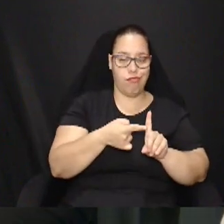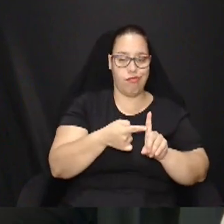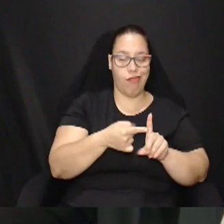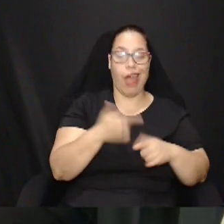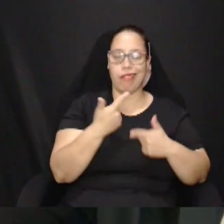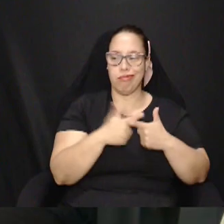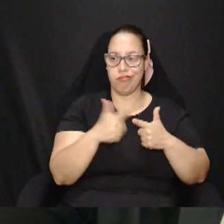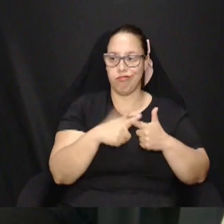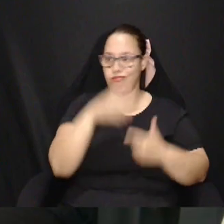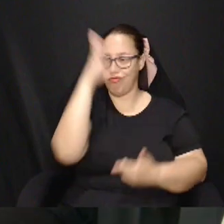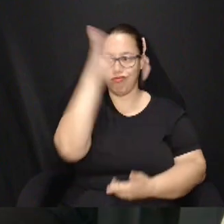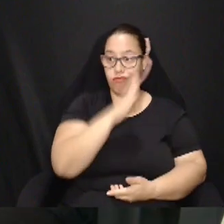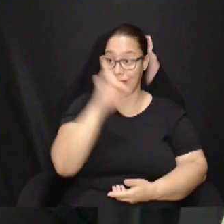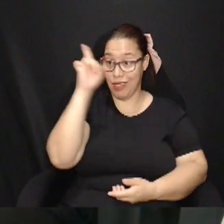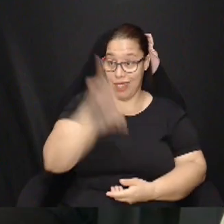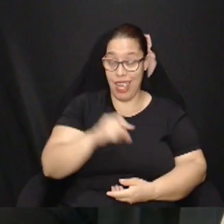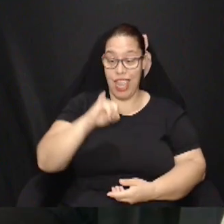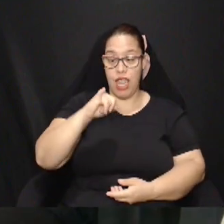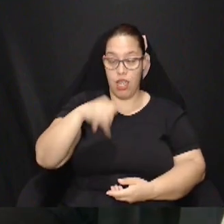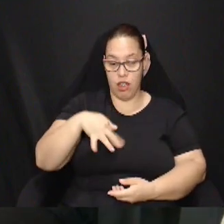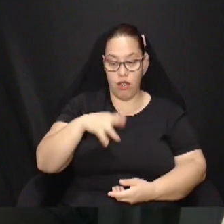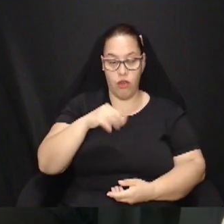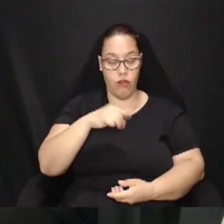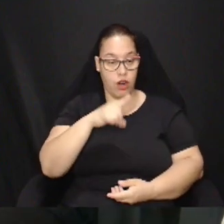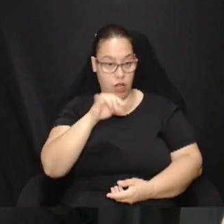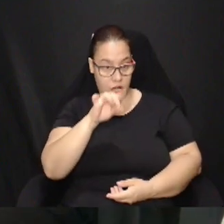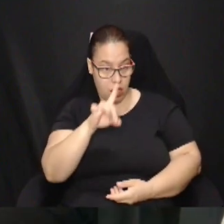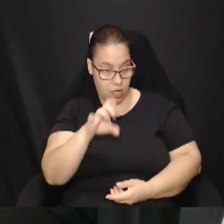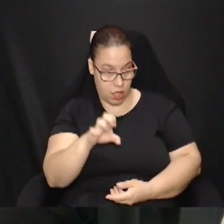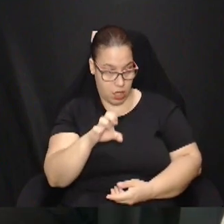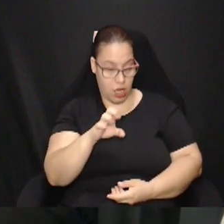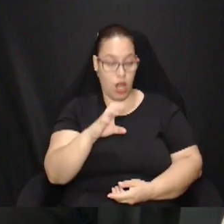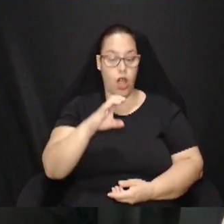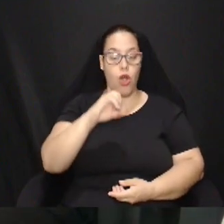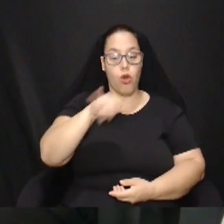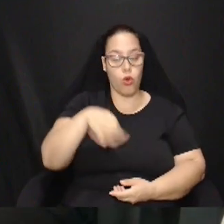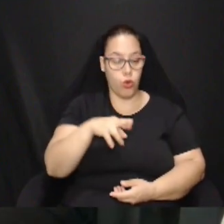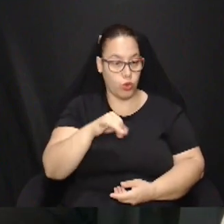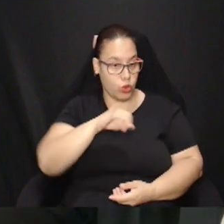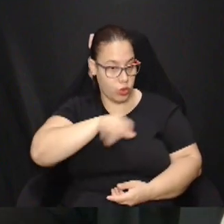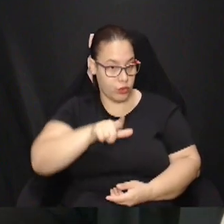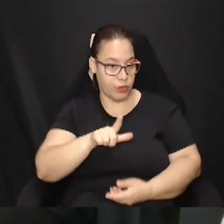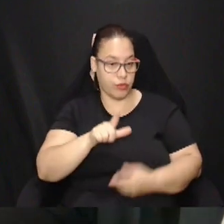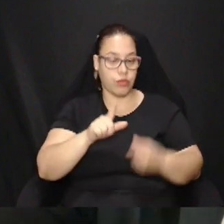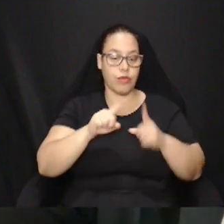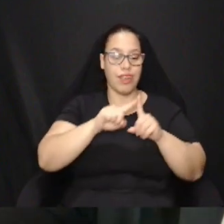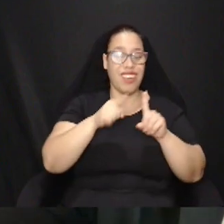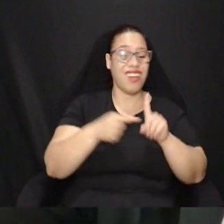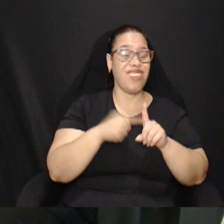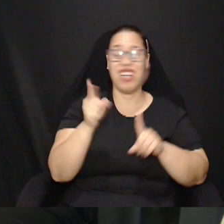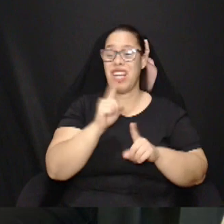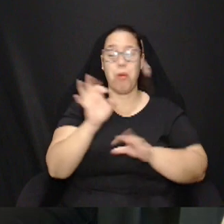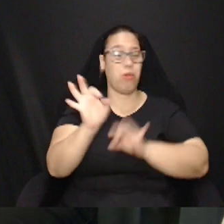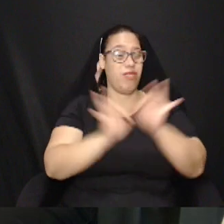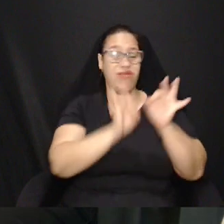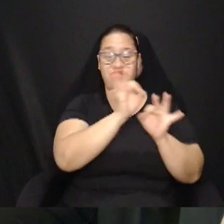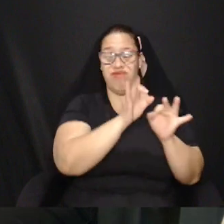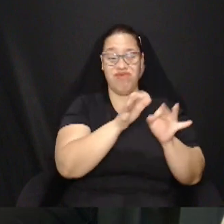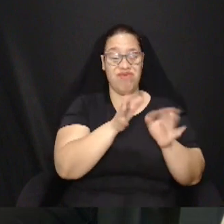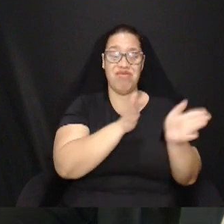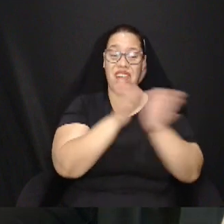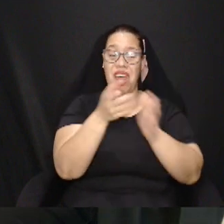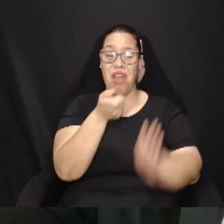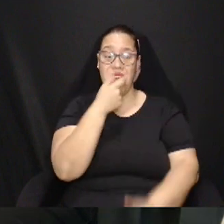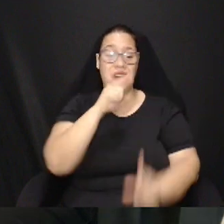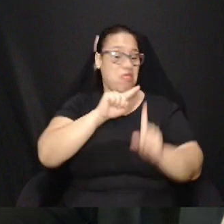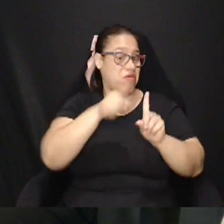não é a infertilidade conjugal. Essa fertilidade, essa gravidez não planejada, esse não acesso aos métodos